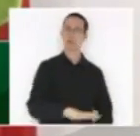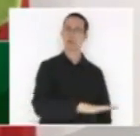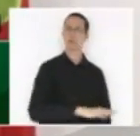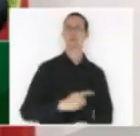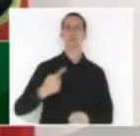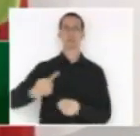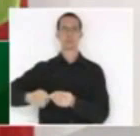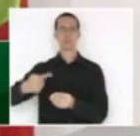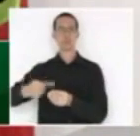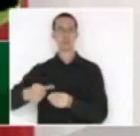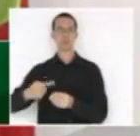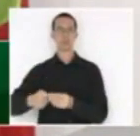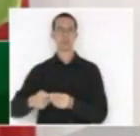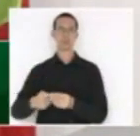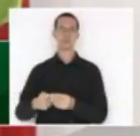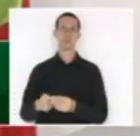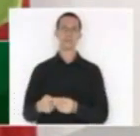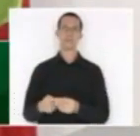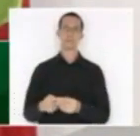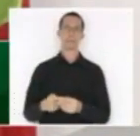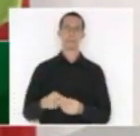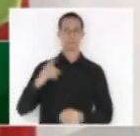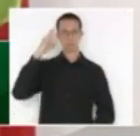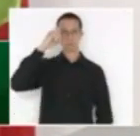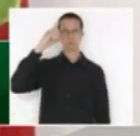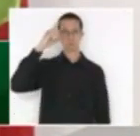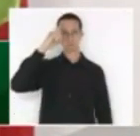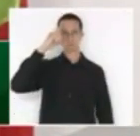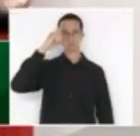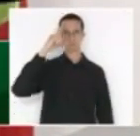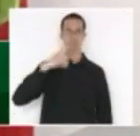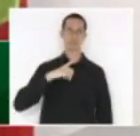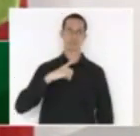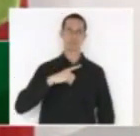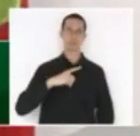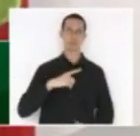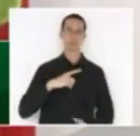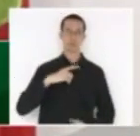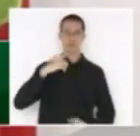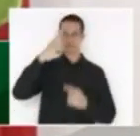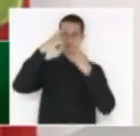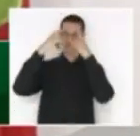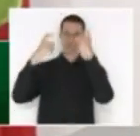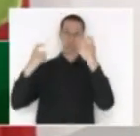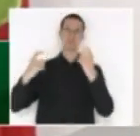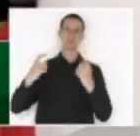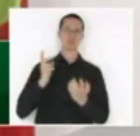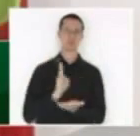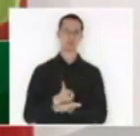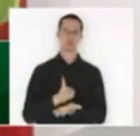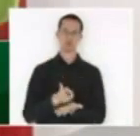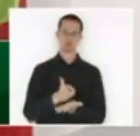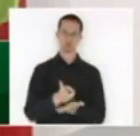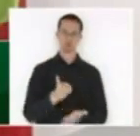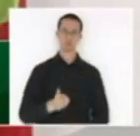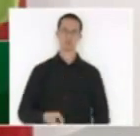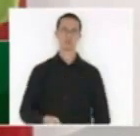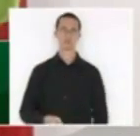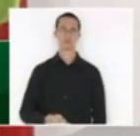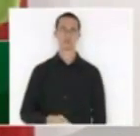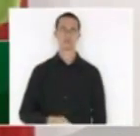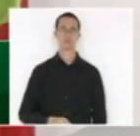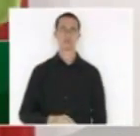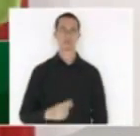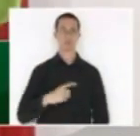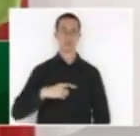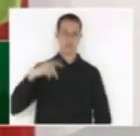que no seu dia a dia ainda enfrentam enormes violências, de diversas formas,